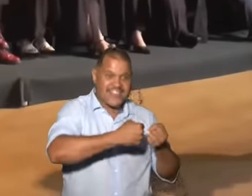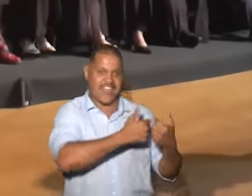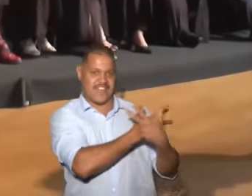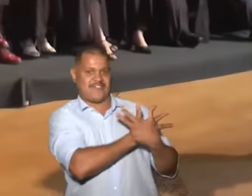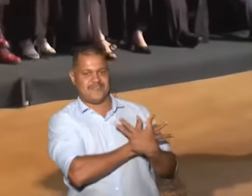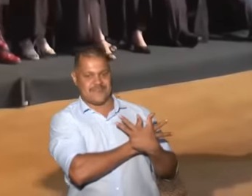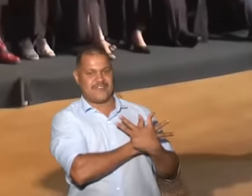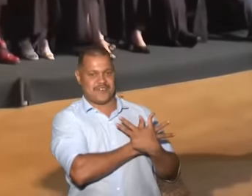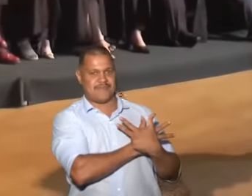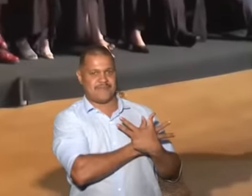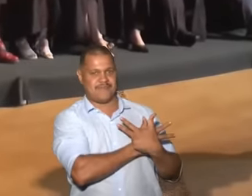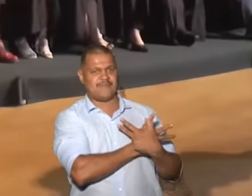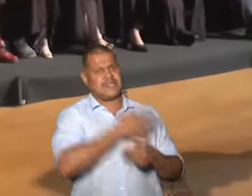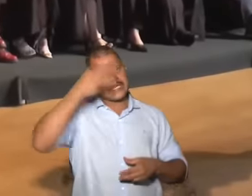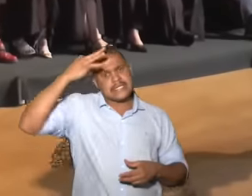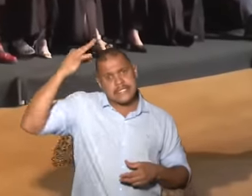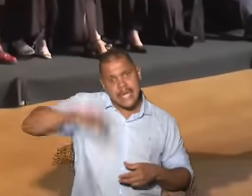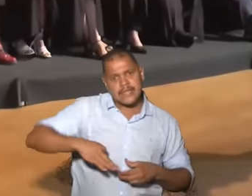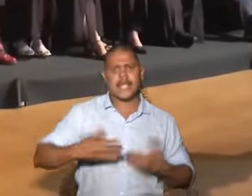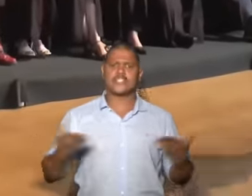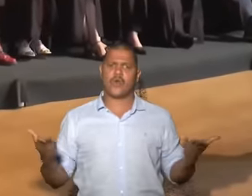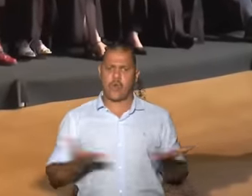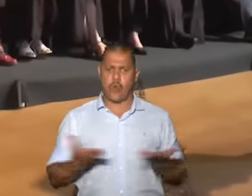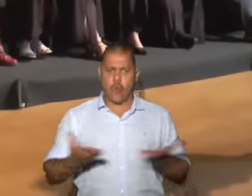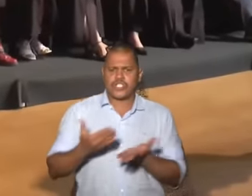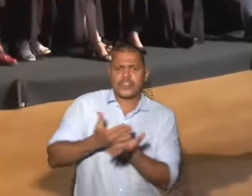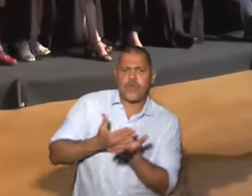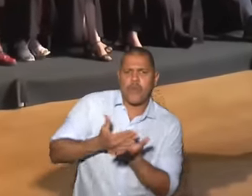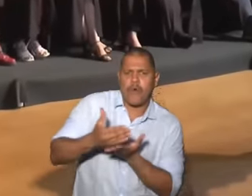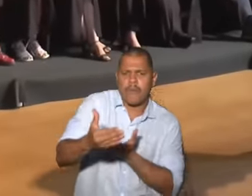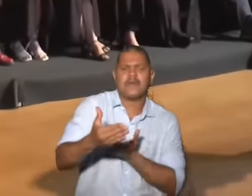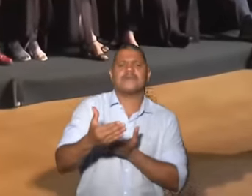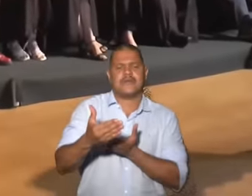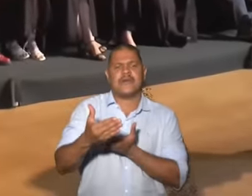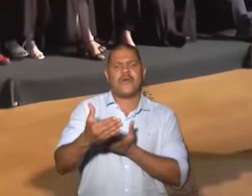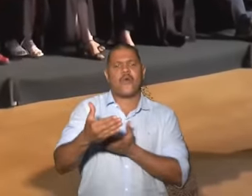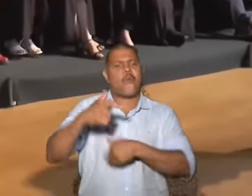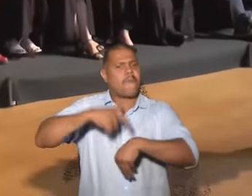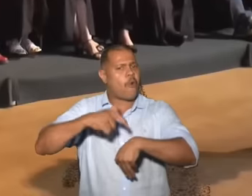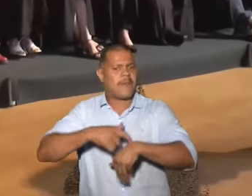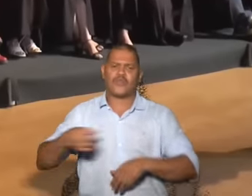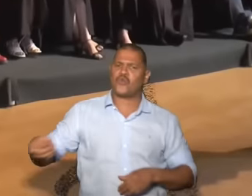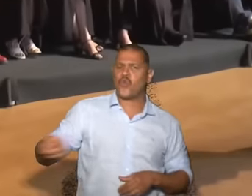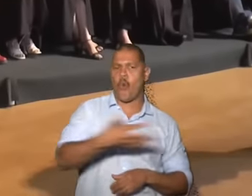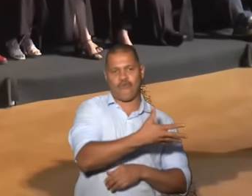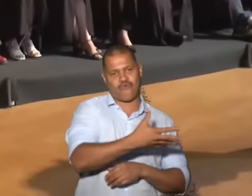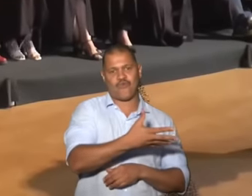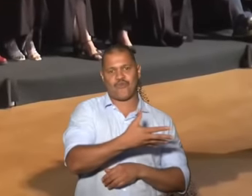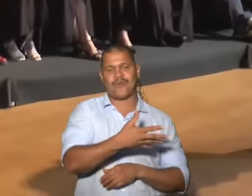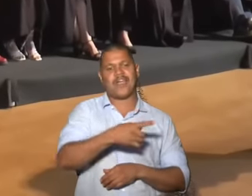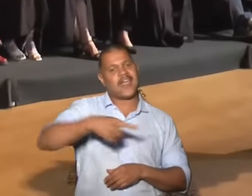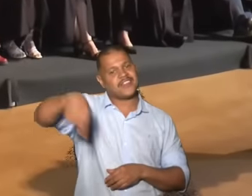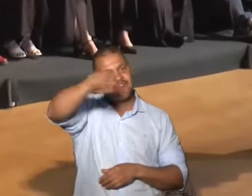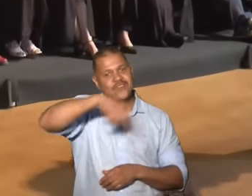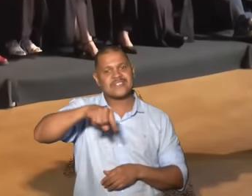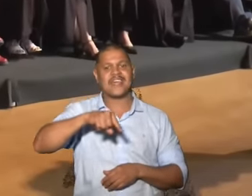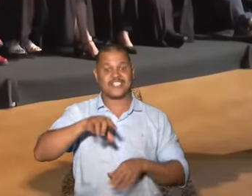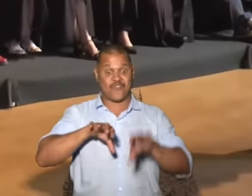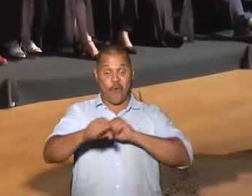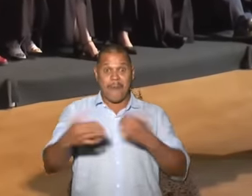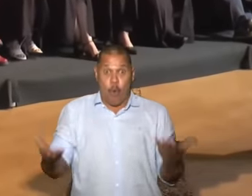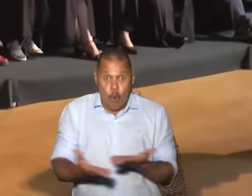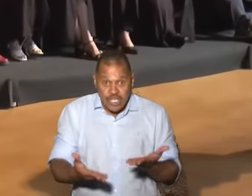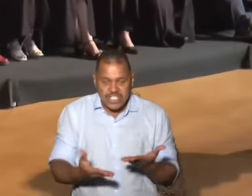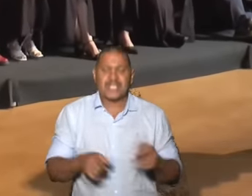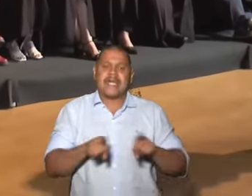Tenho certeza, celebramos hoje o início de uma nova relação entre vocês e a UFV. A partir de